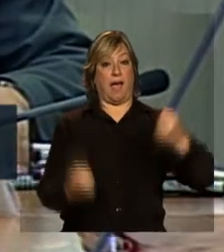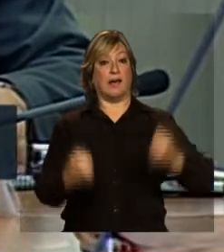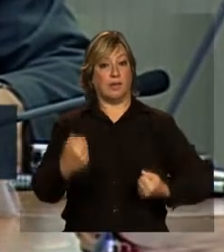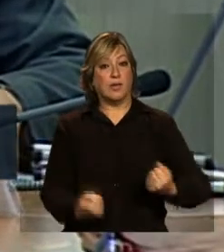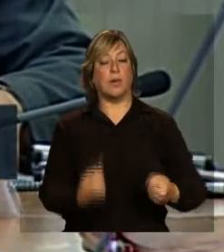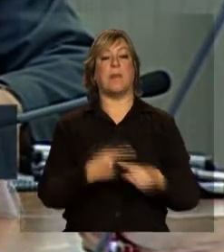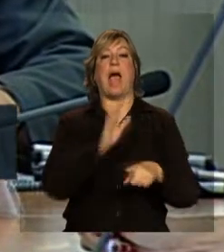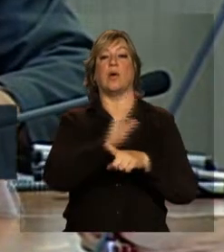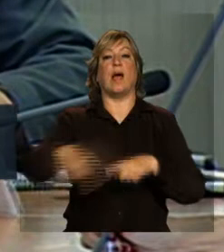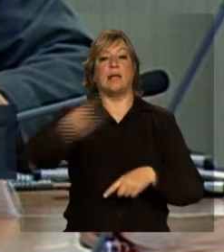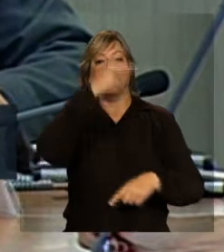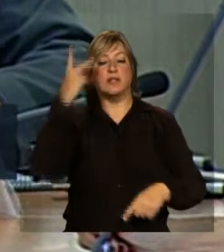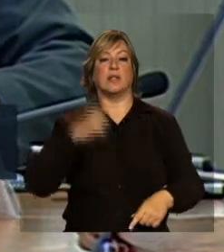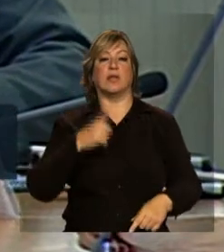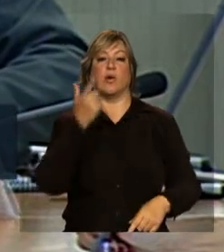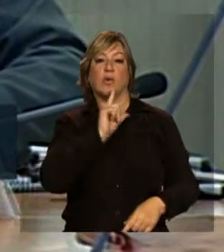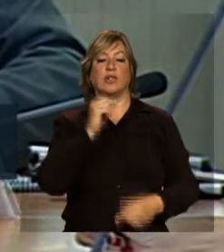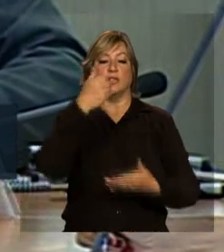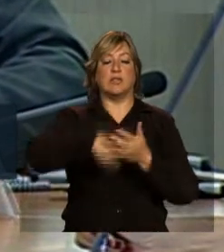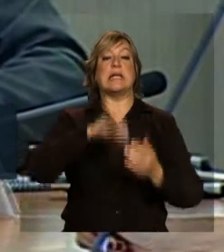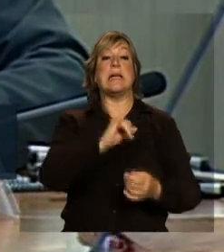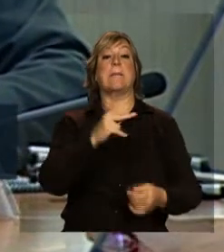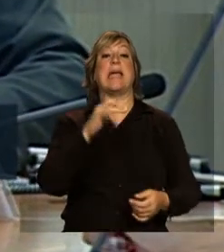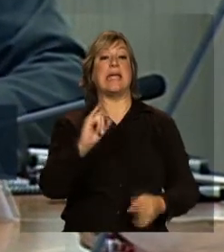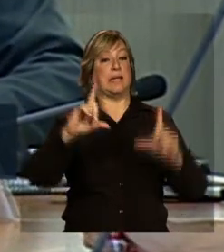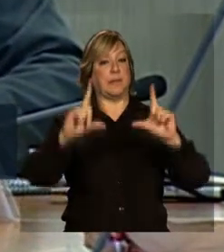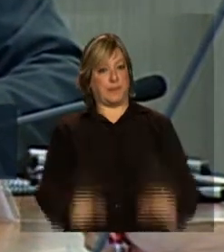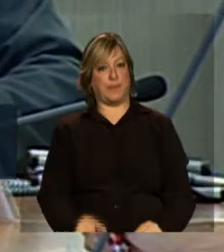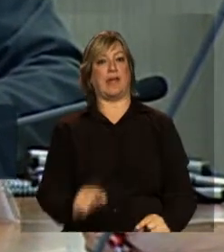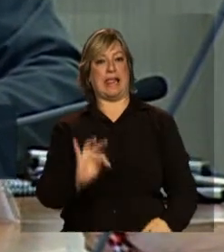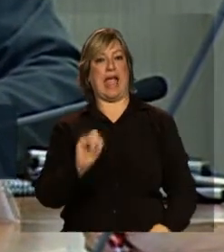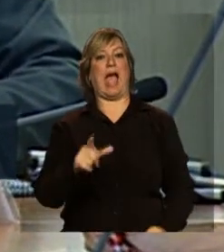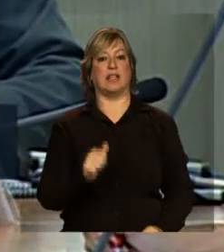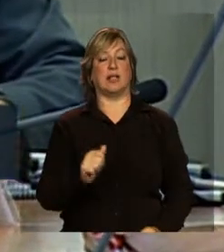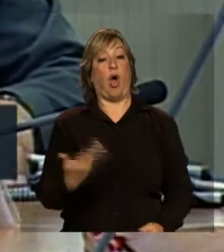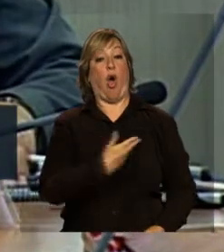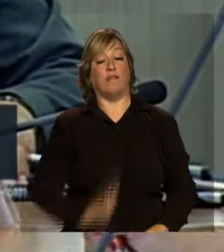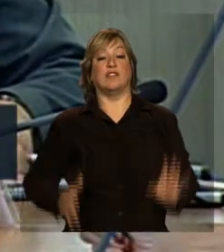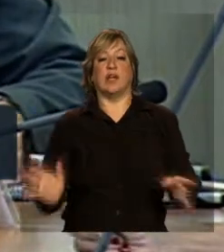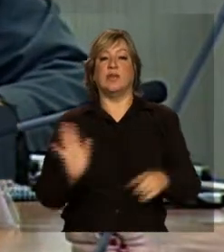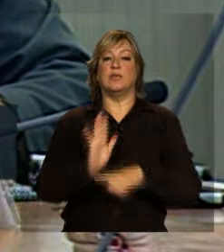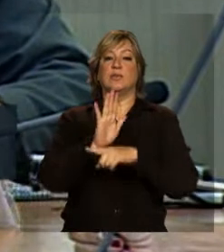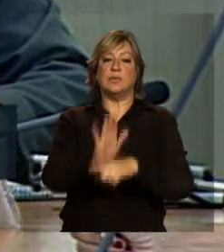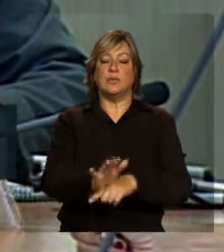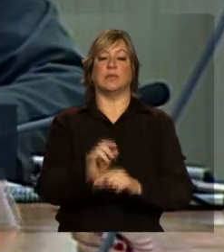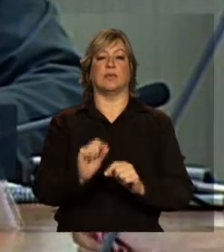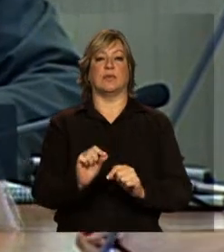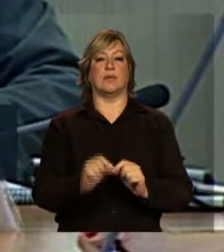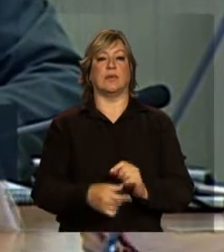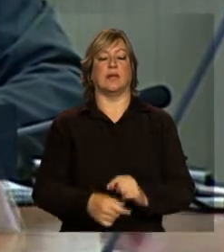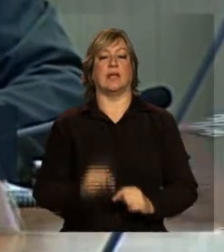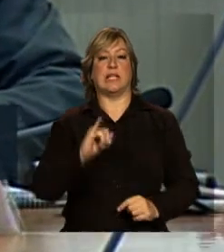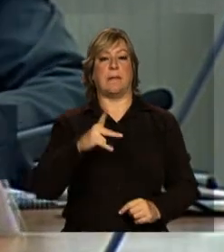dessas pessoas, fazendo a desoneração do IPI. Né? O governo já estava, digamos assim, abdicando do